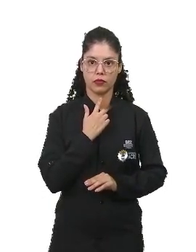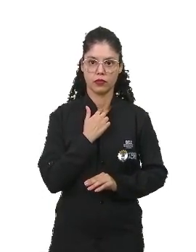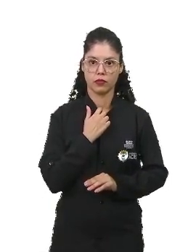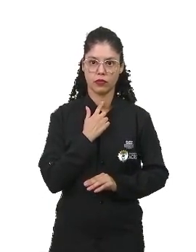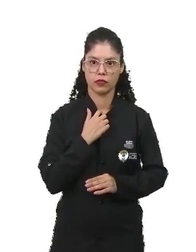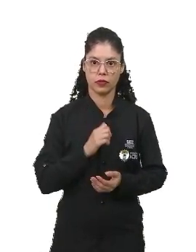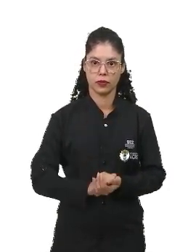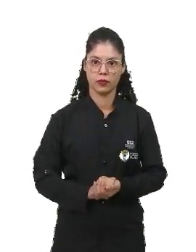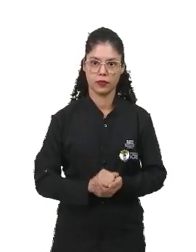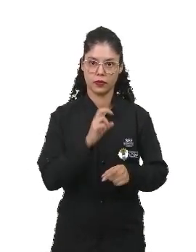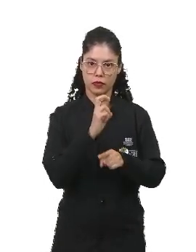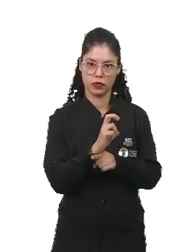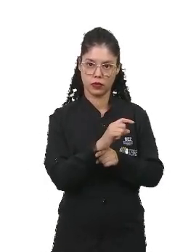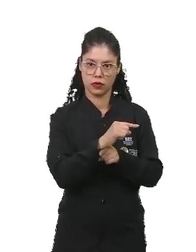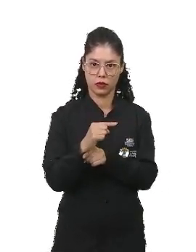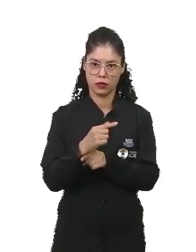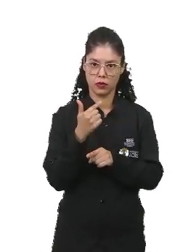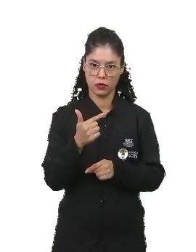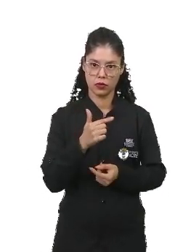5 menos 2,